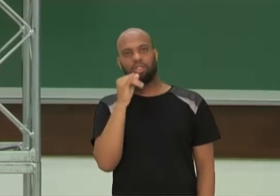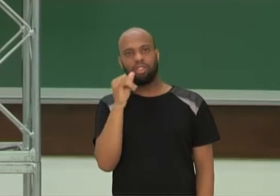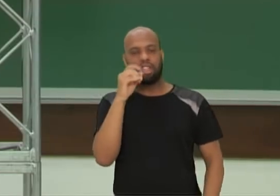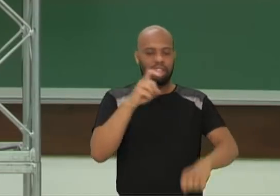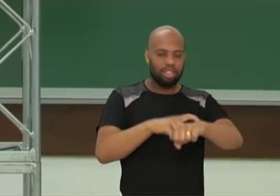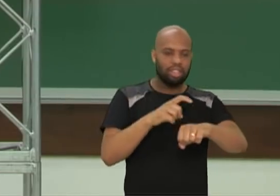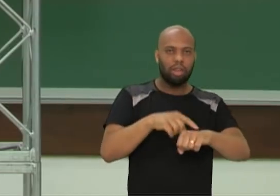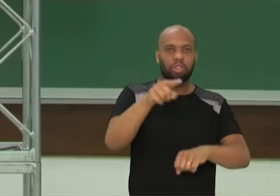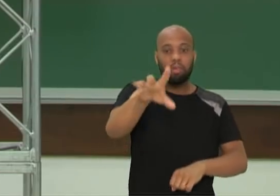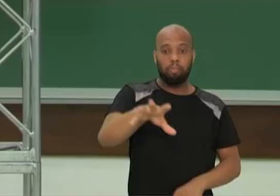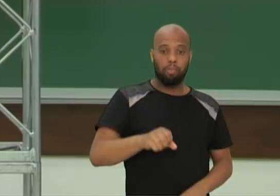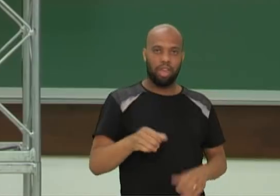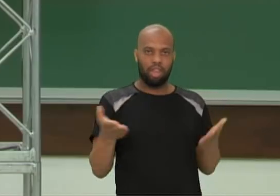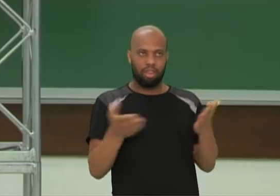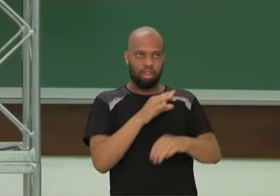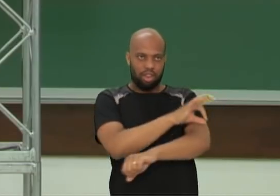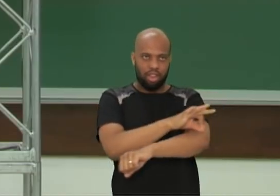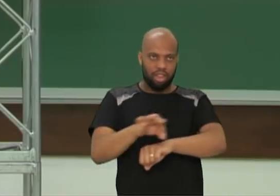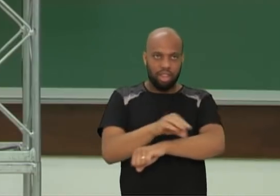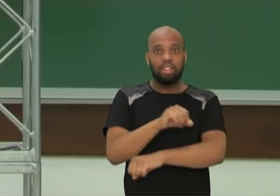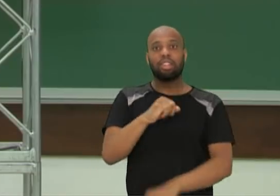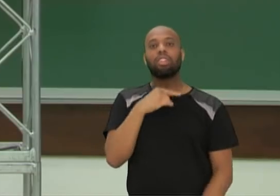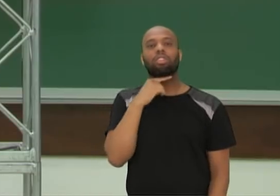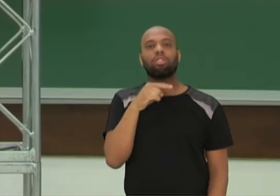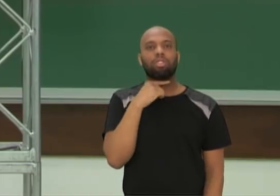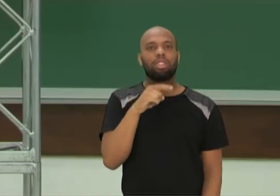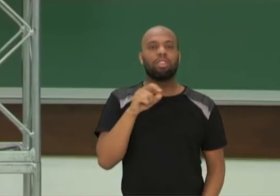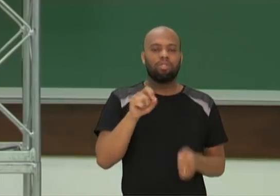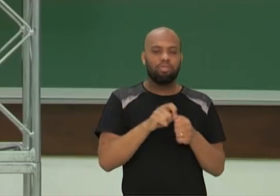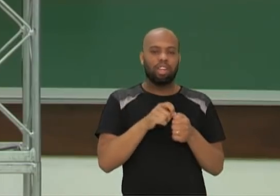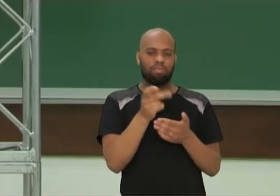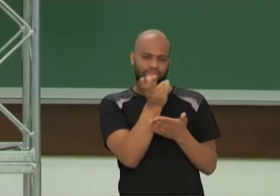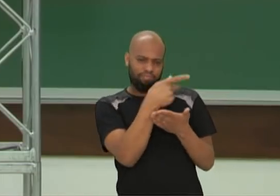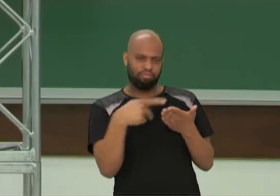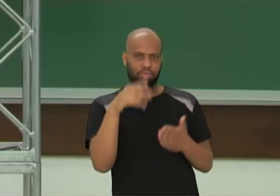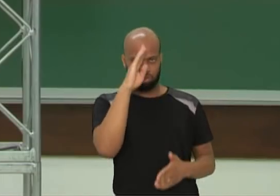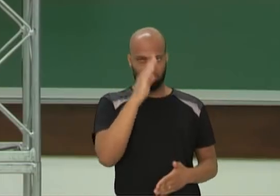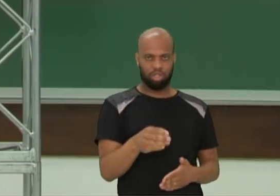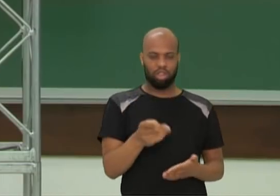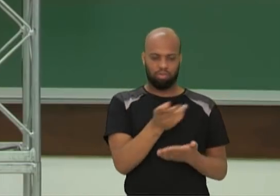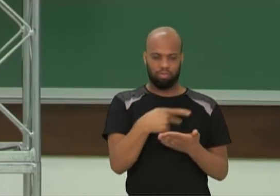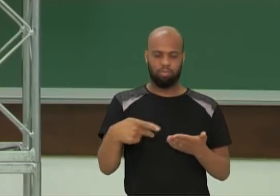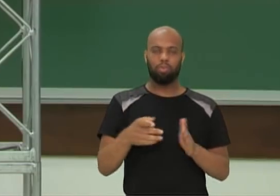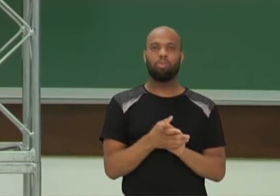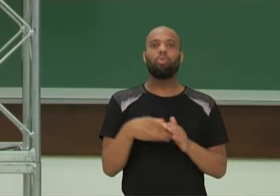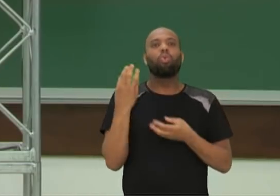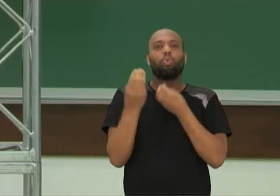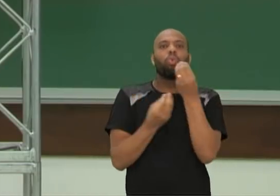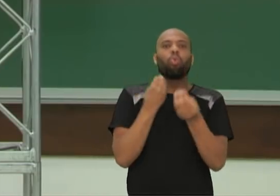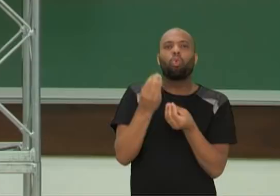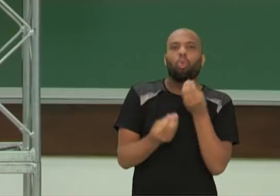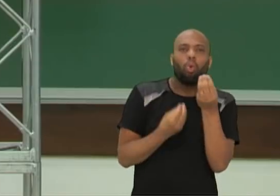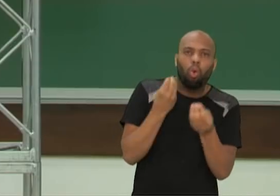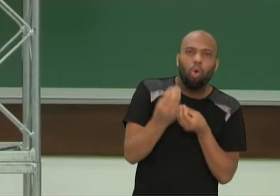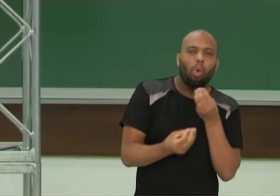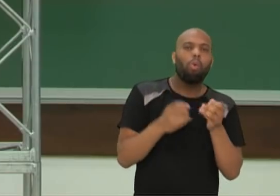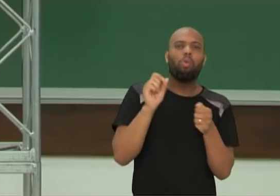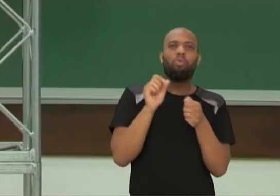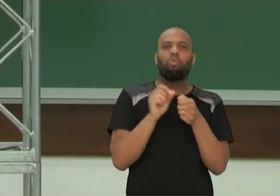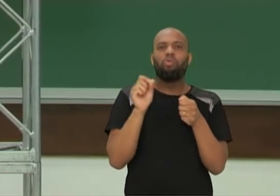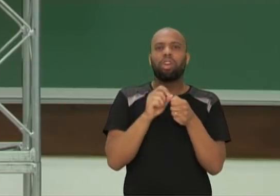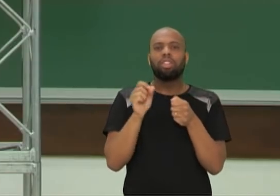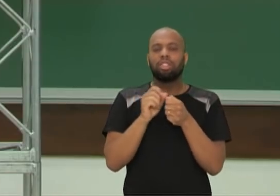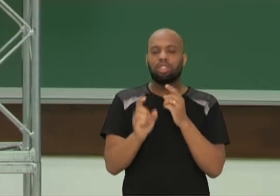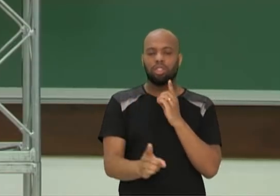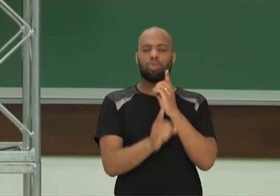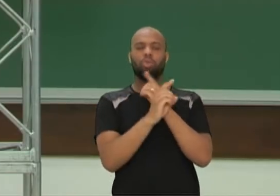vocês buscarem uma régua. Ou, se não tem régua, faz um esboço. O que é um esboço? É um desenho à mão. De como que ficaria,